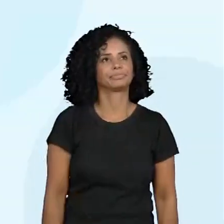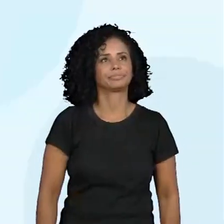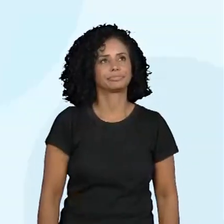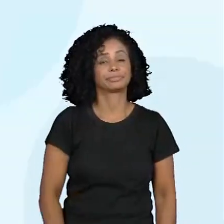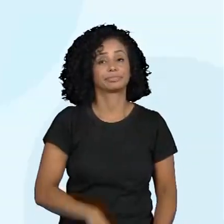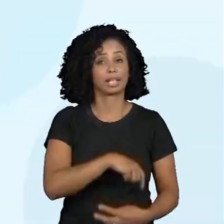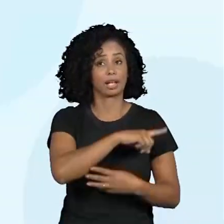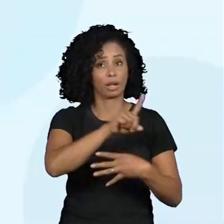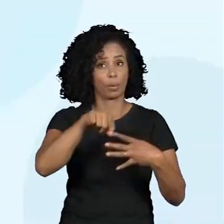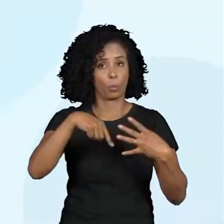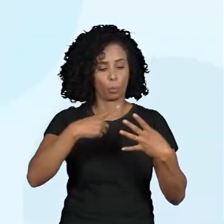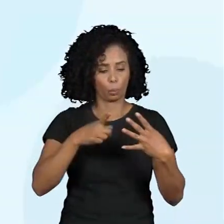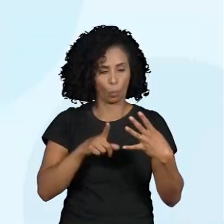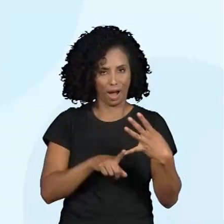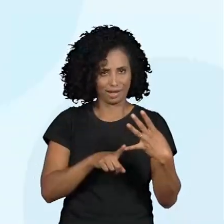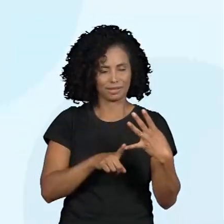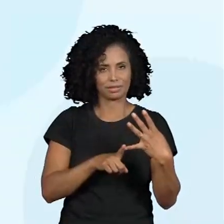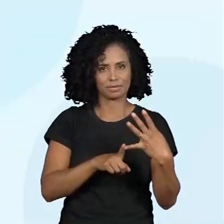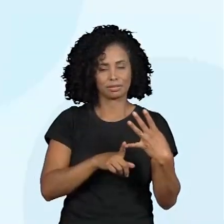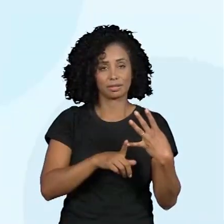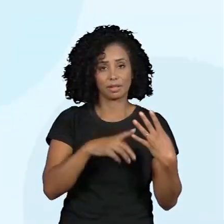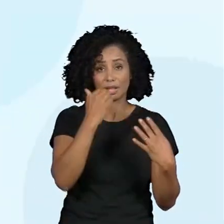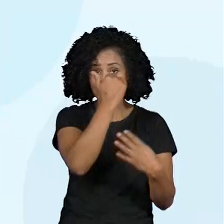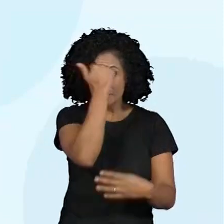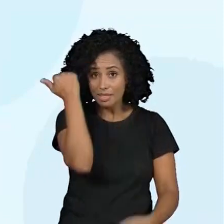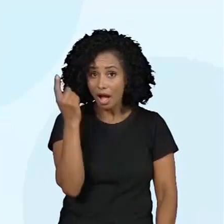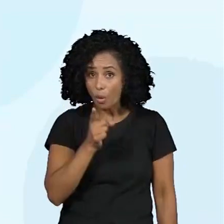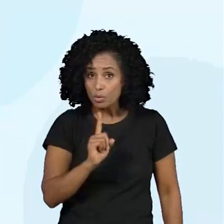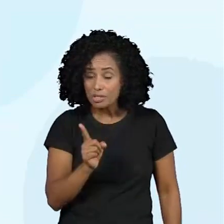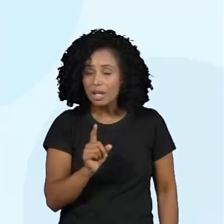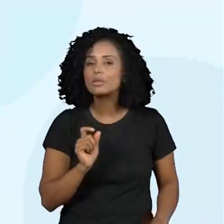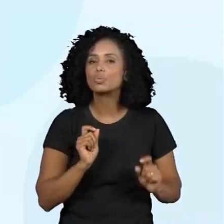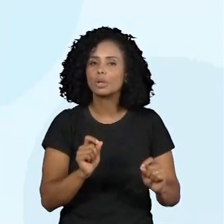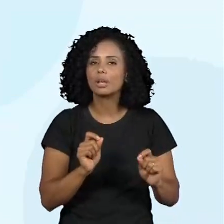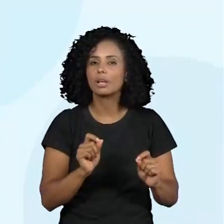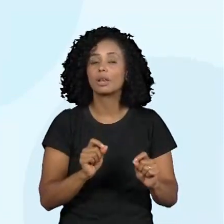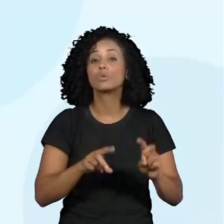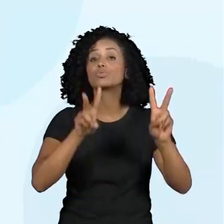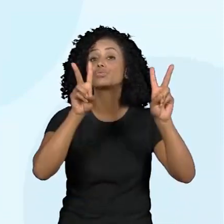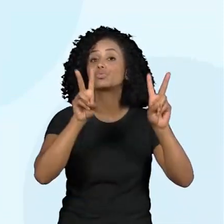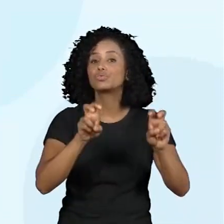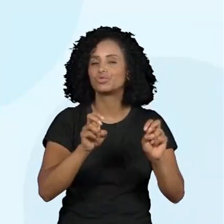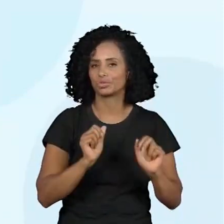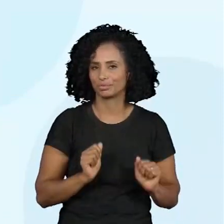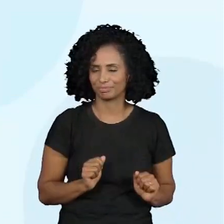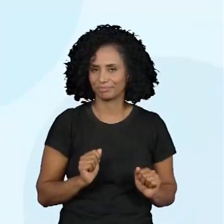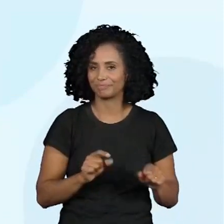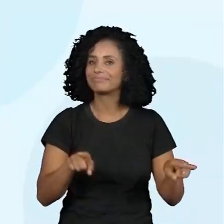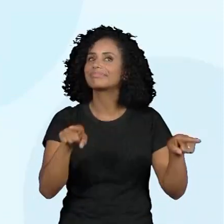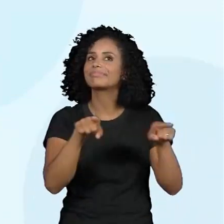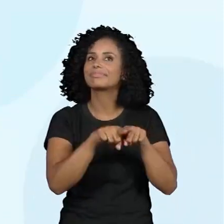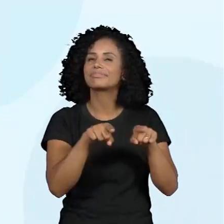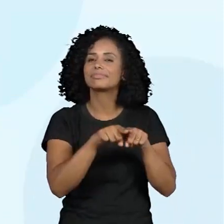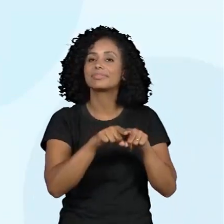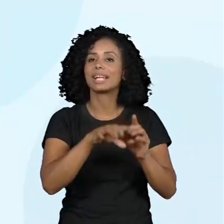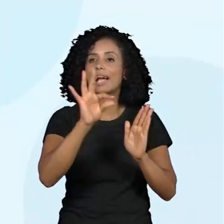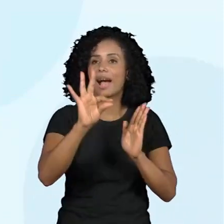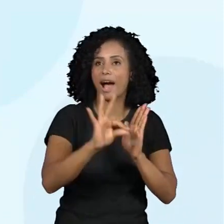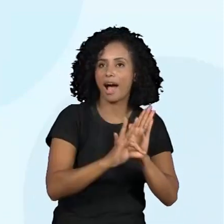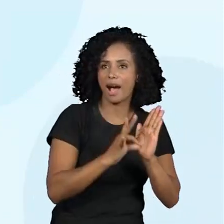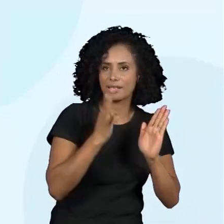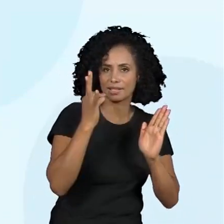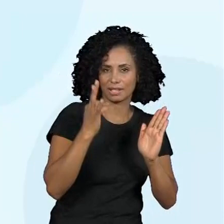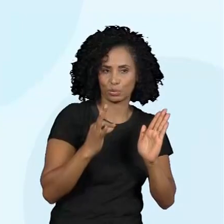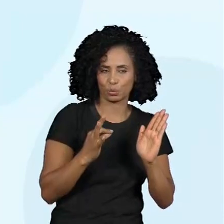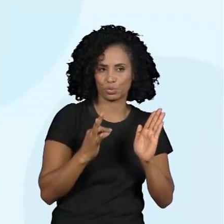Quarto item, não esqueça do título e da sua assinatura